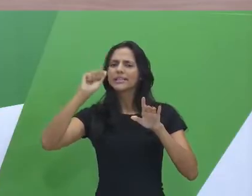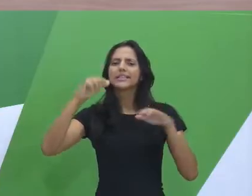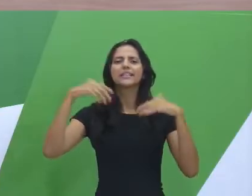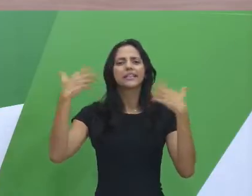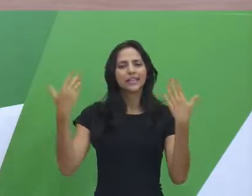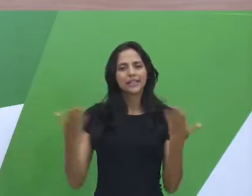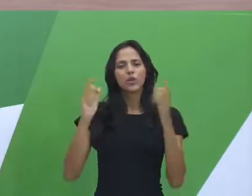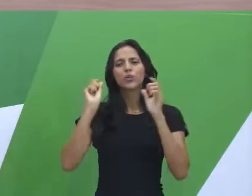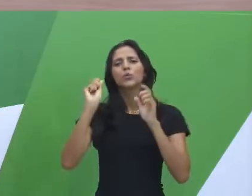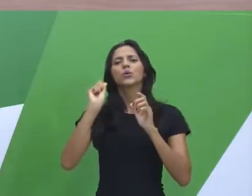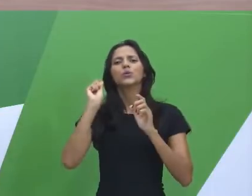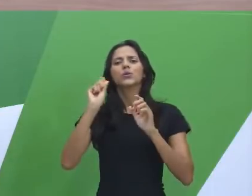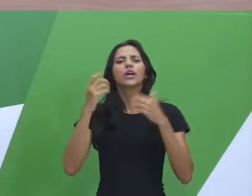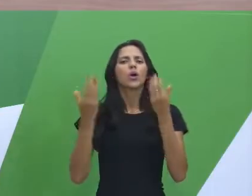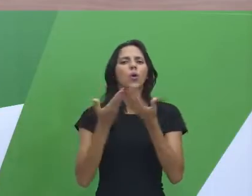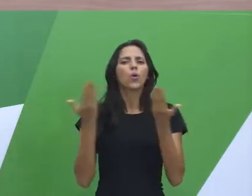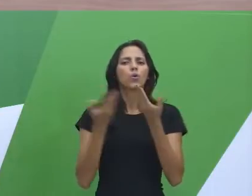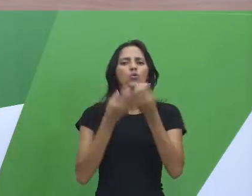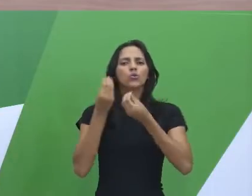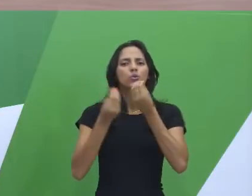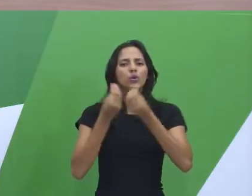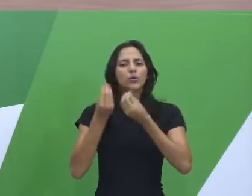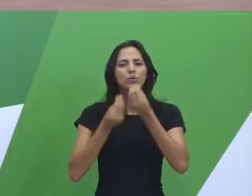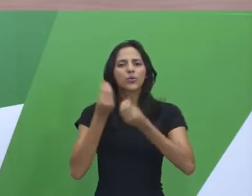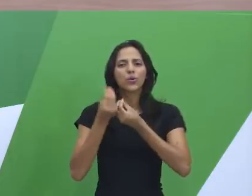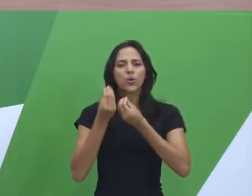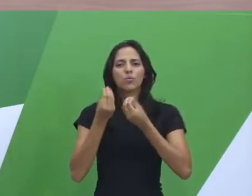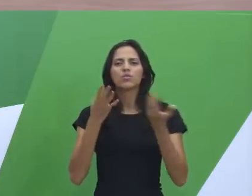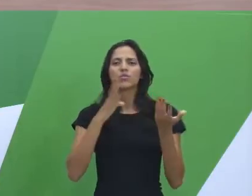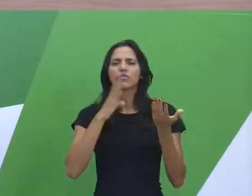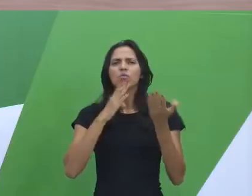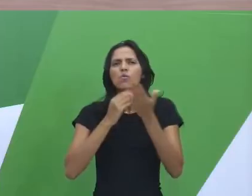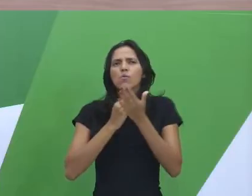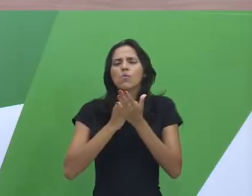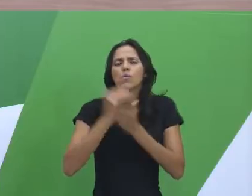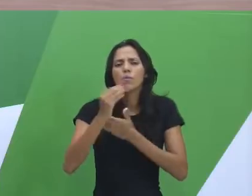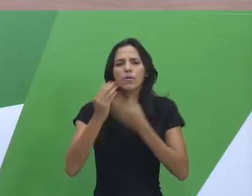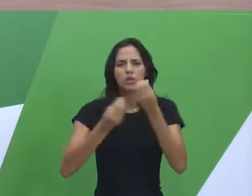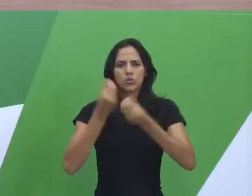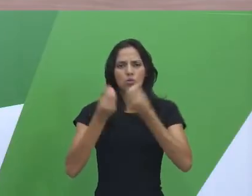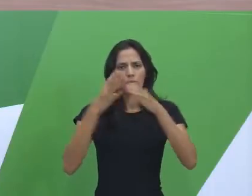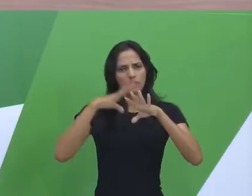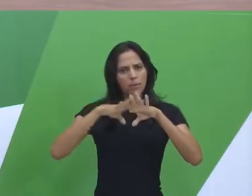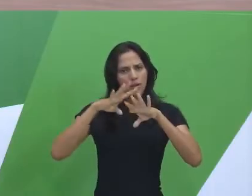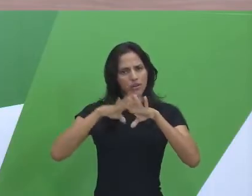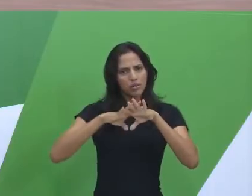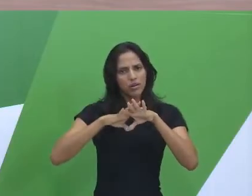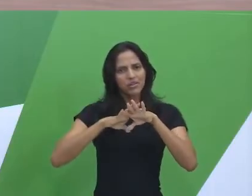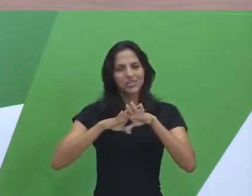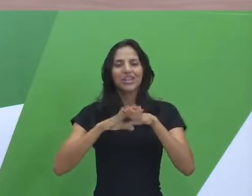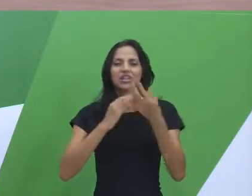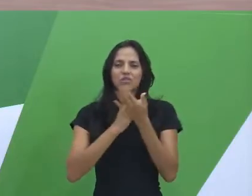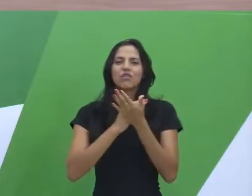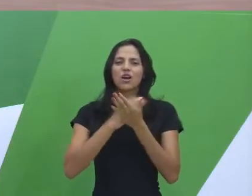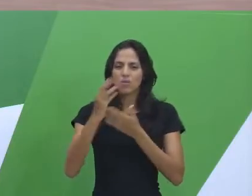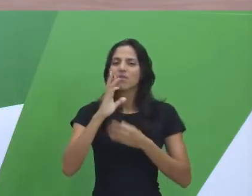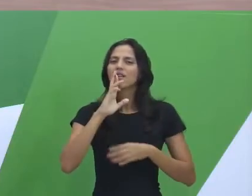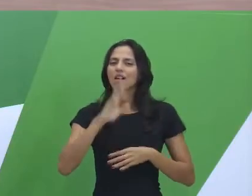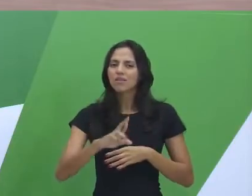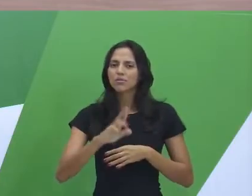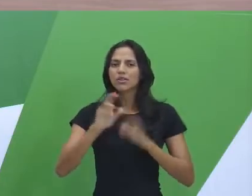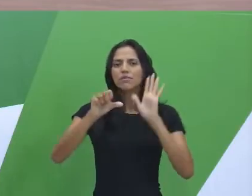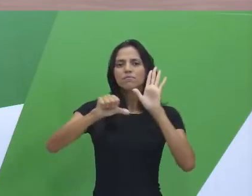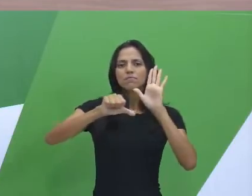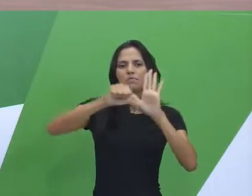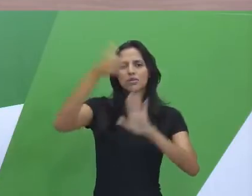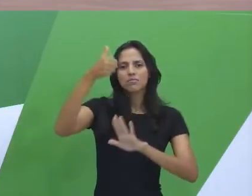ela é hoje como foi no início de sua origem? É o que nós vamos começar a responder.